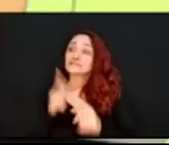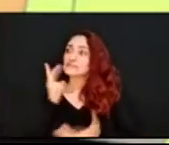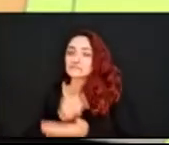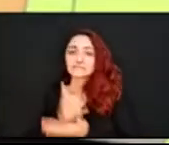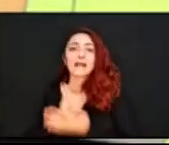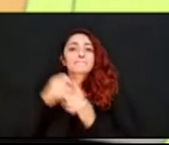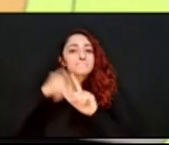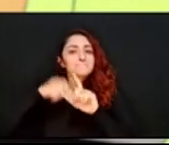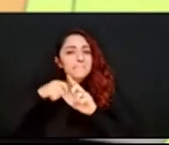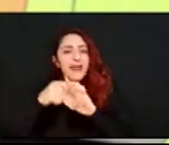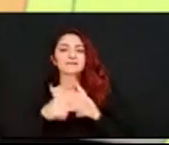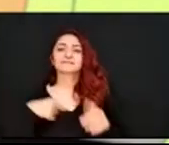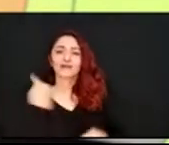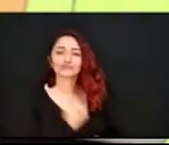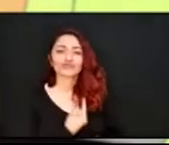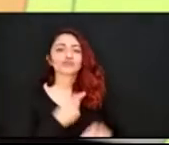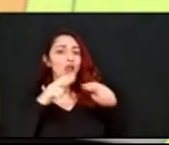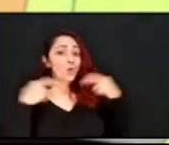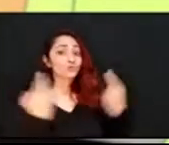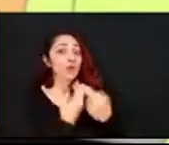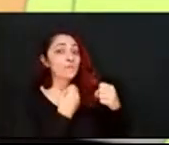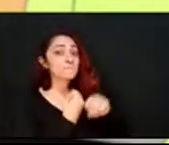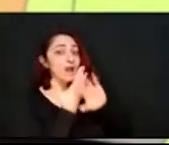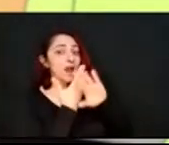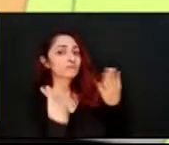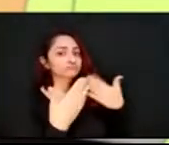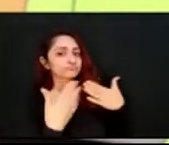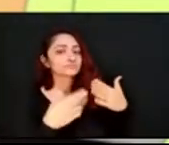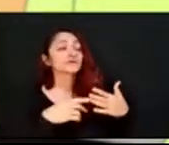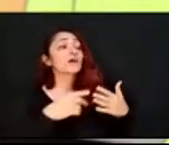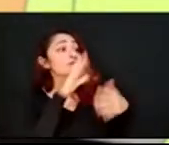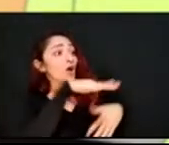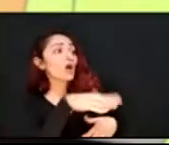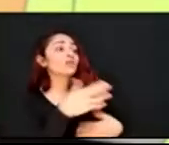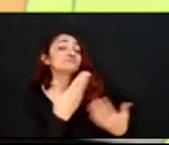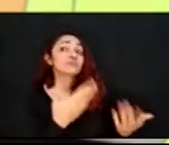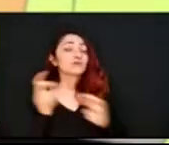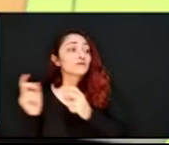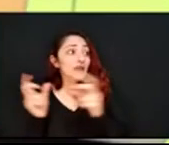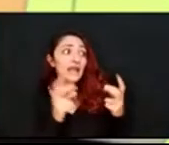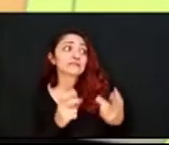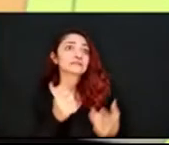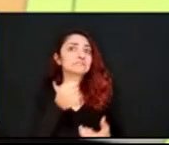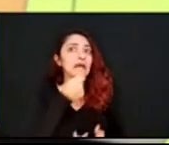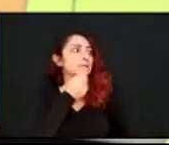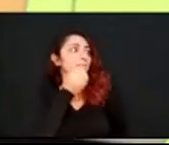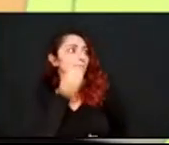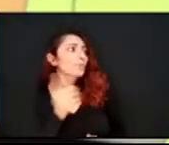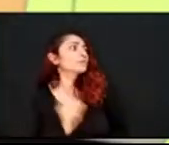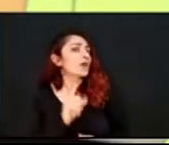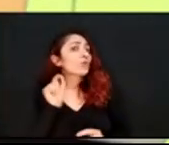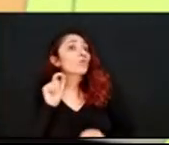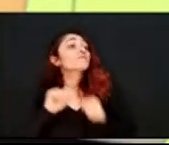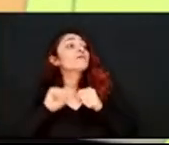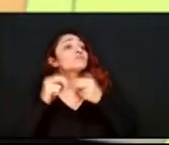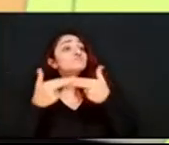Maurício Olha então só venda não essas coisas a gente precisa melhorar o que que a gente vai fazer para melhorar né E